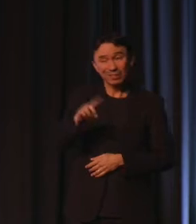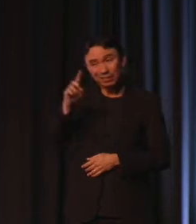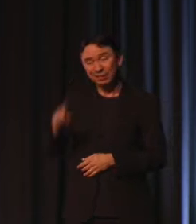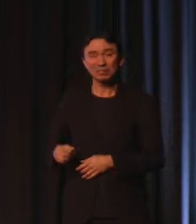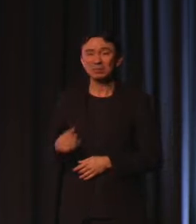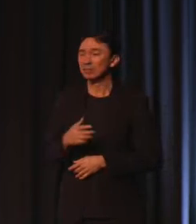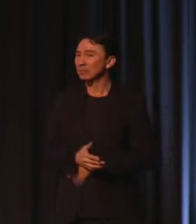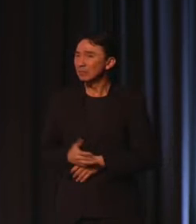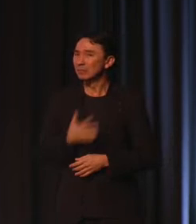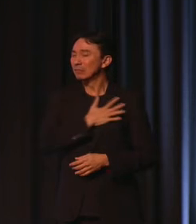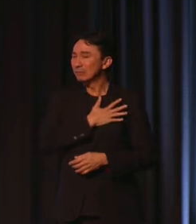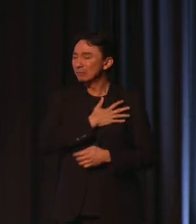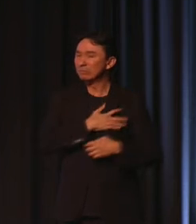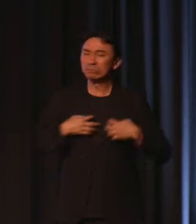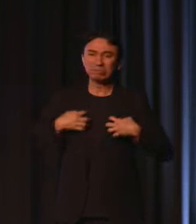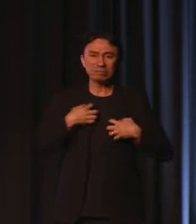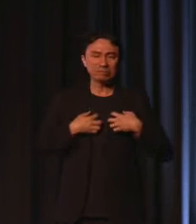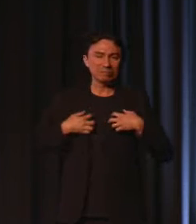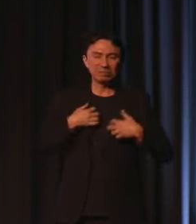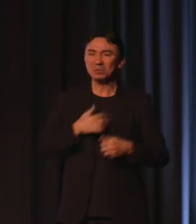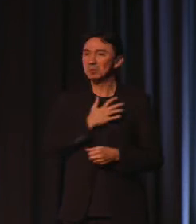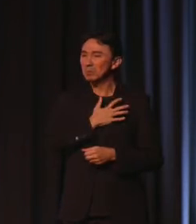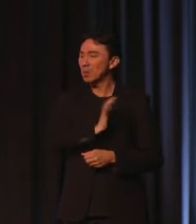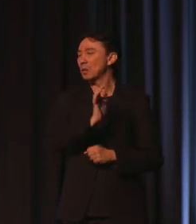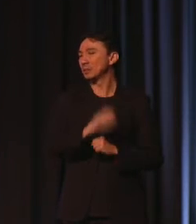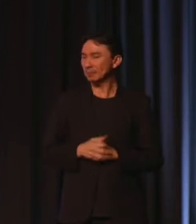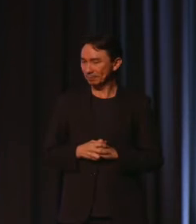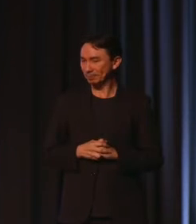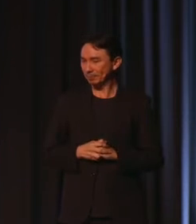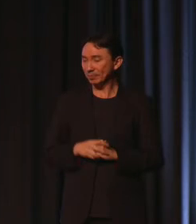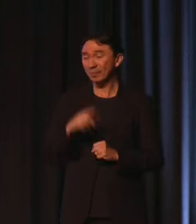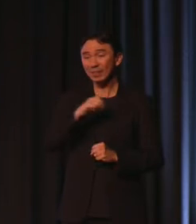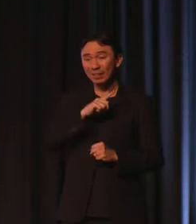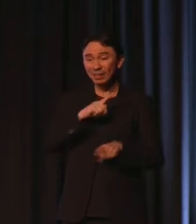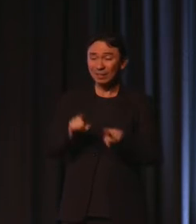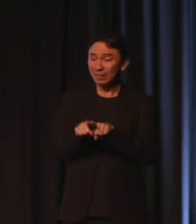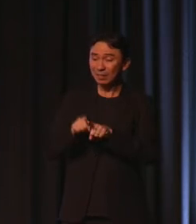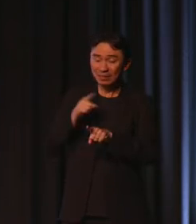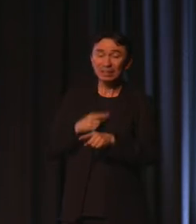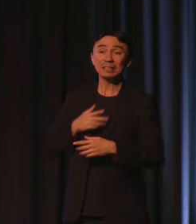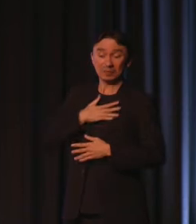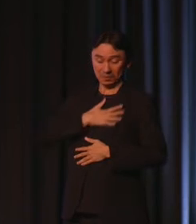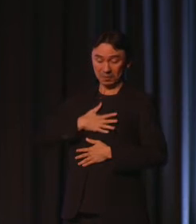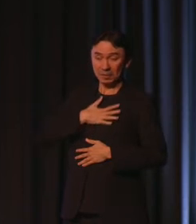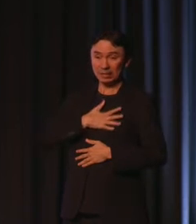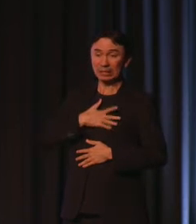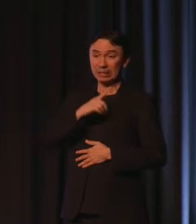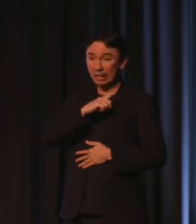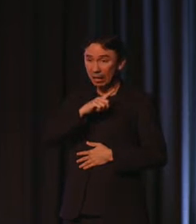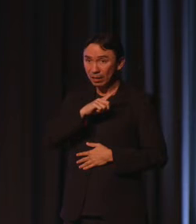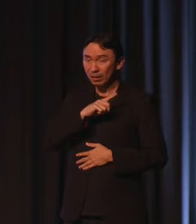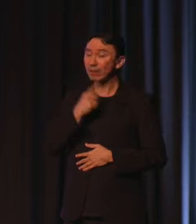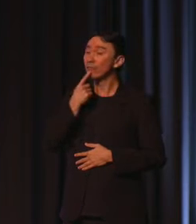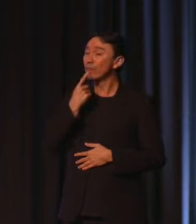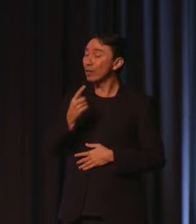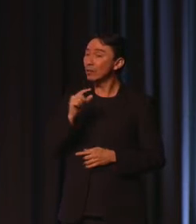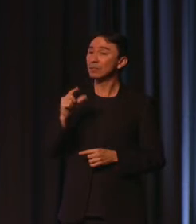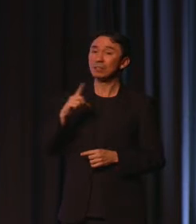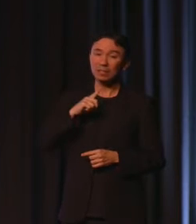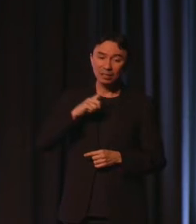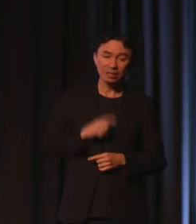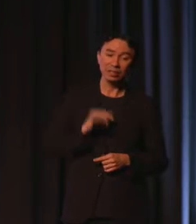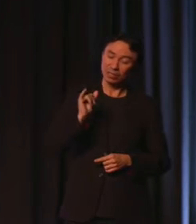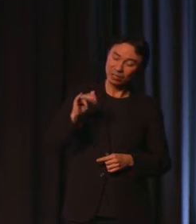aí a falta de fator e hemocentros 24 horas. O que estão satisfeitos fala da presença, né, de inibidor,